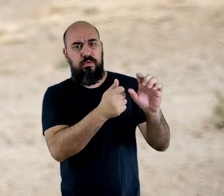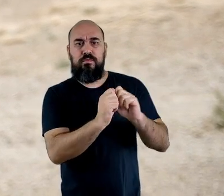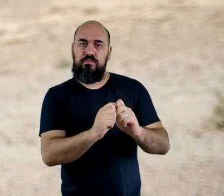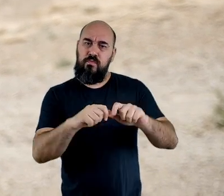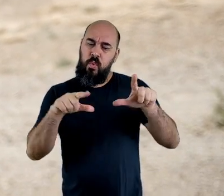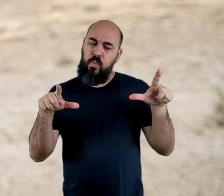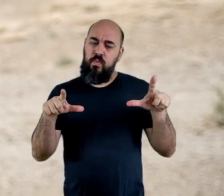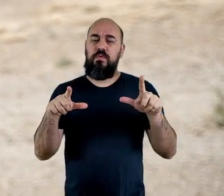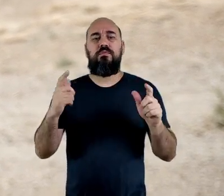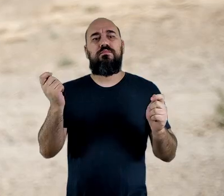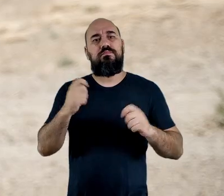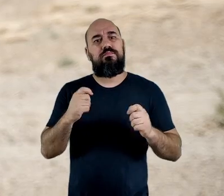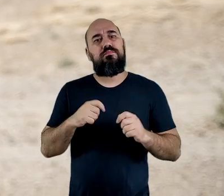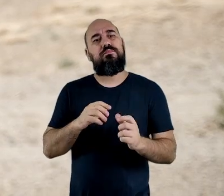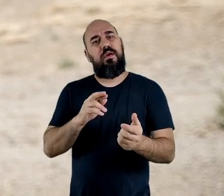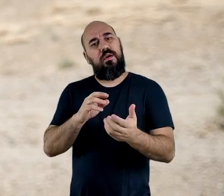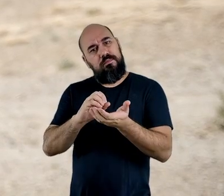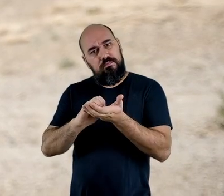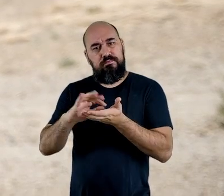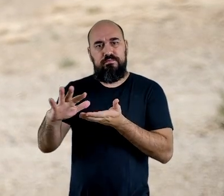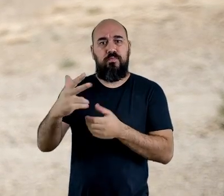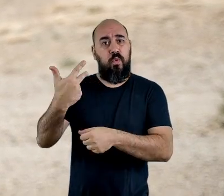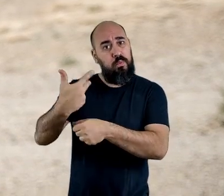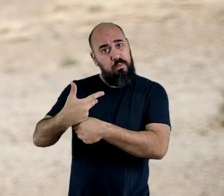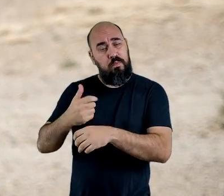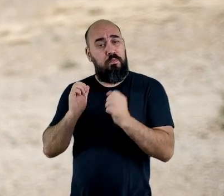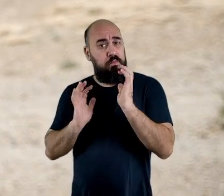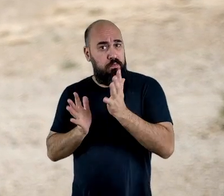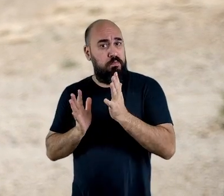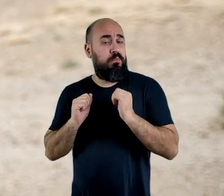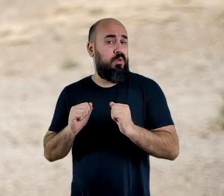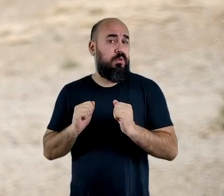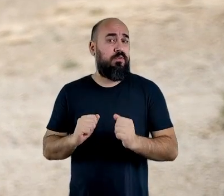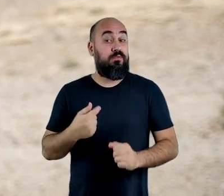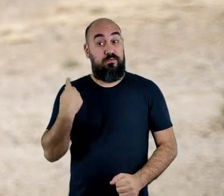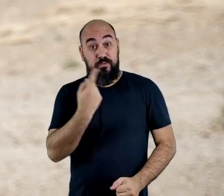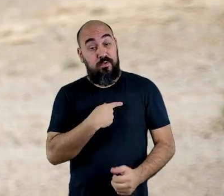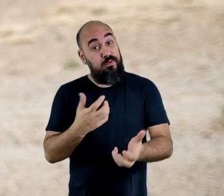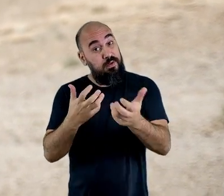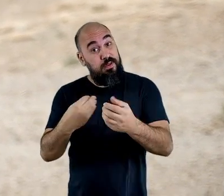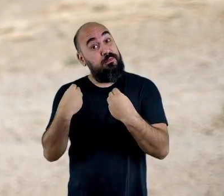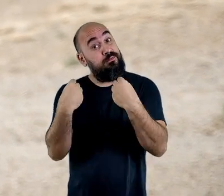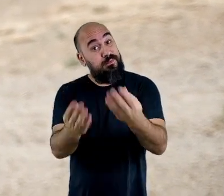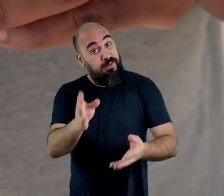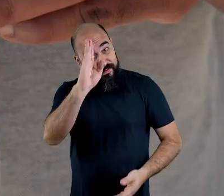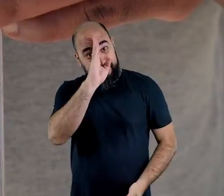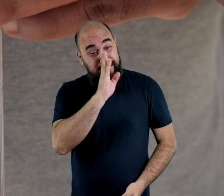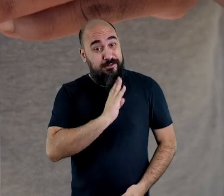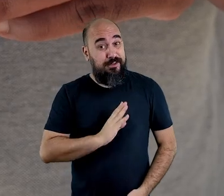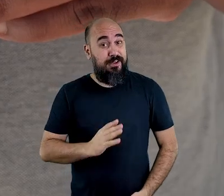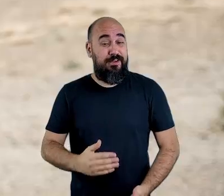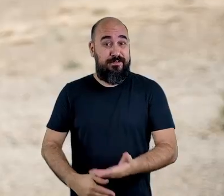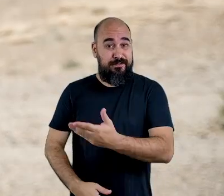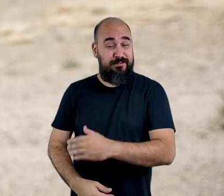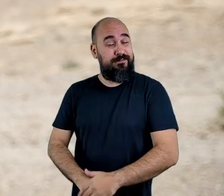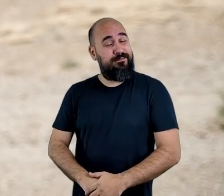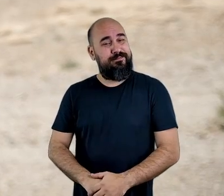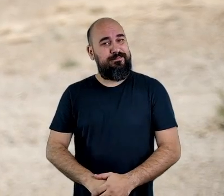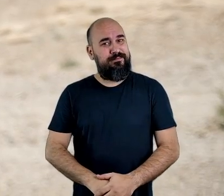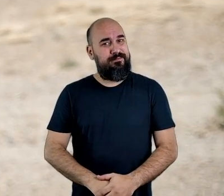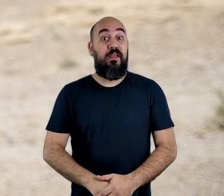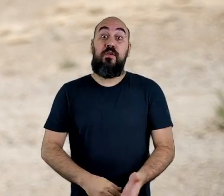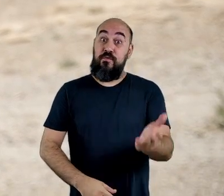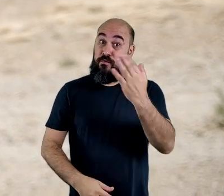WhatsApp, que também aparece aí para você. Nós estamos ansiosos por receber a sua mensagem e enviar o Guia de Estudos para você. Vamos